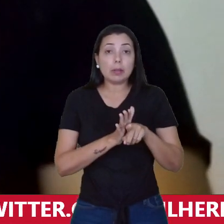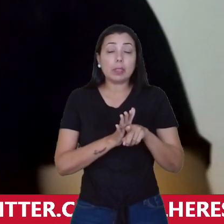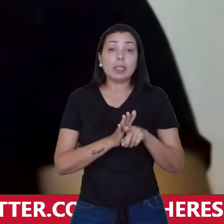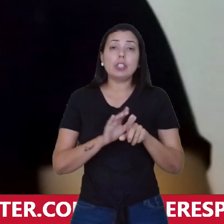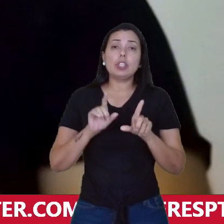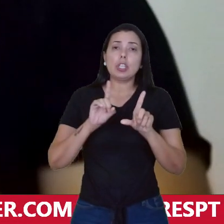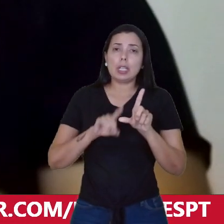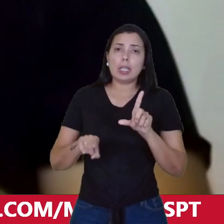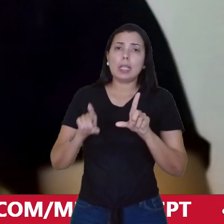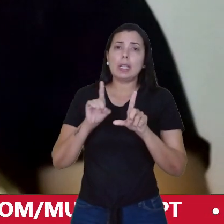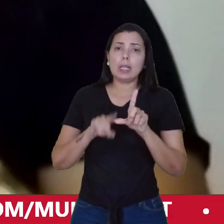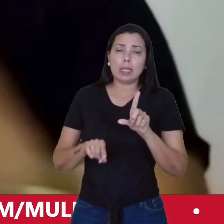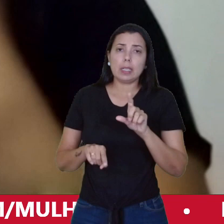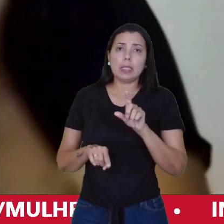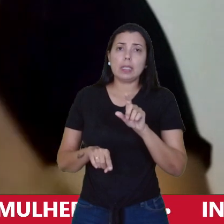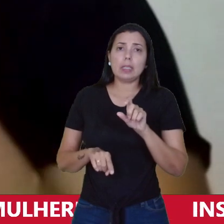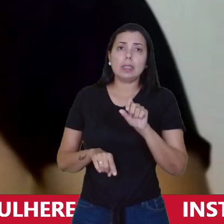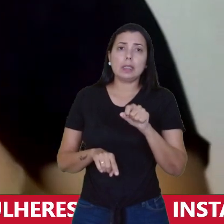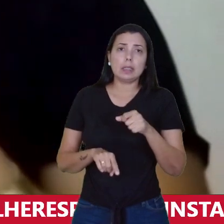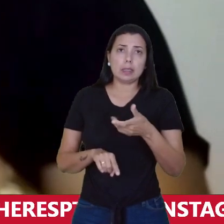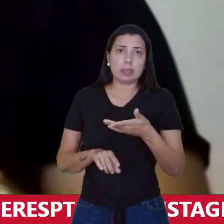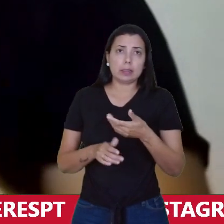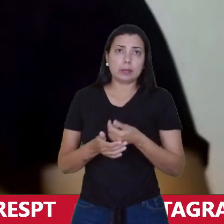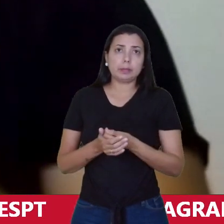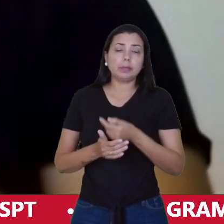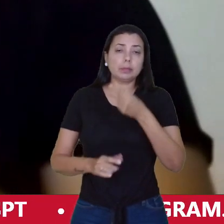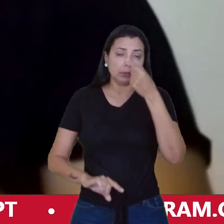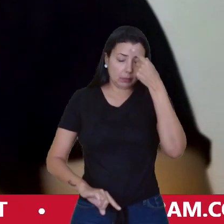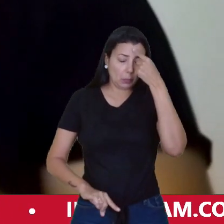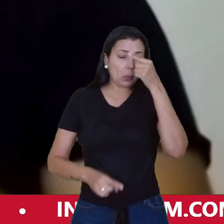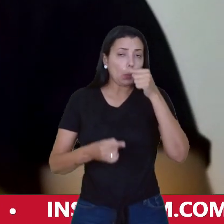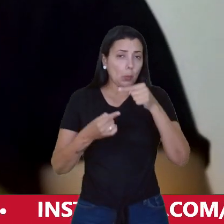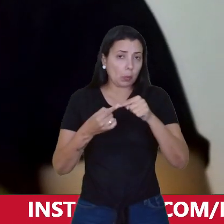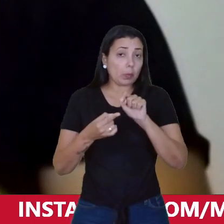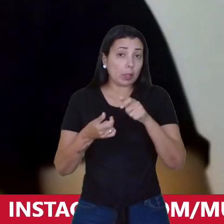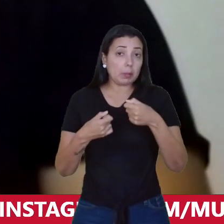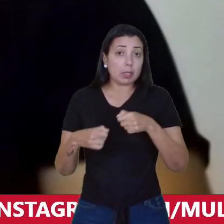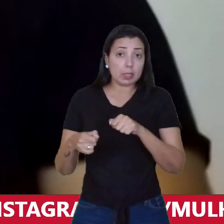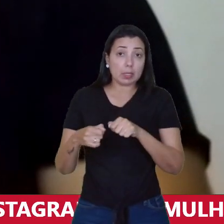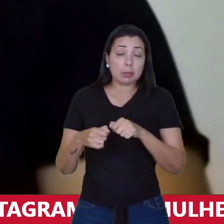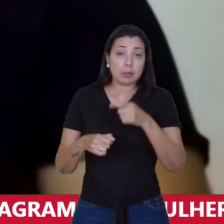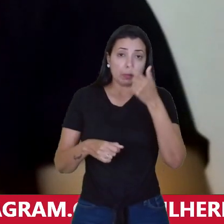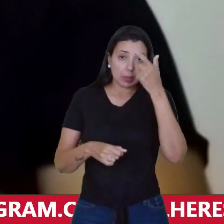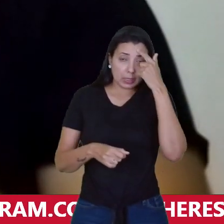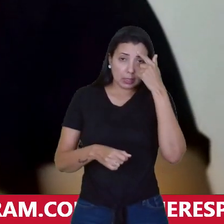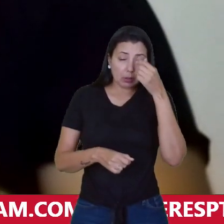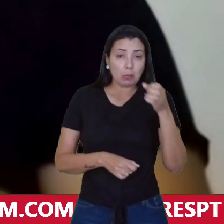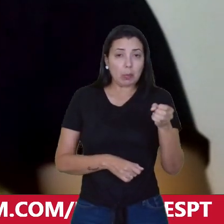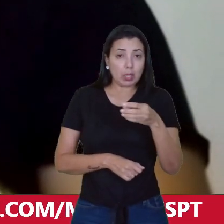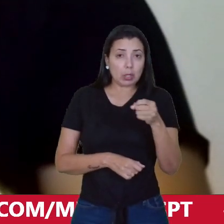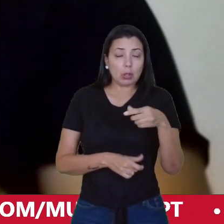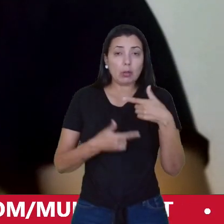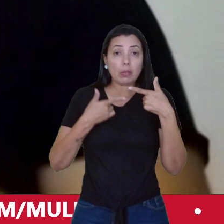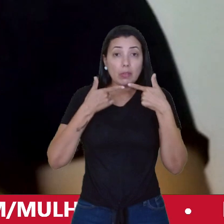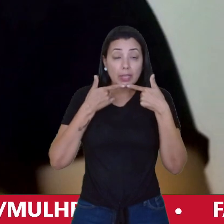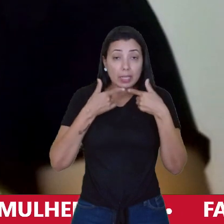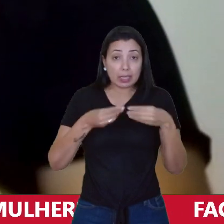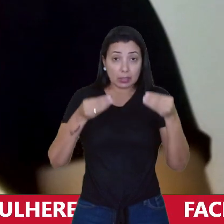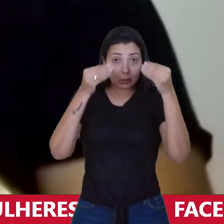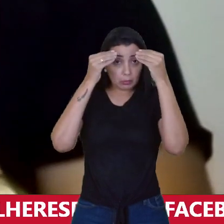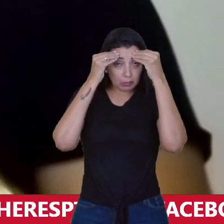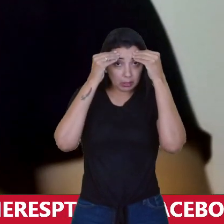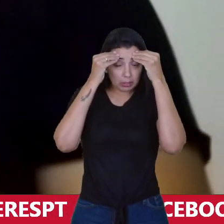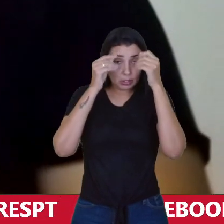letras, de fato eu concordo que precisamos de pensar uma nova linguagem, precisamos pensar